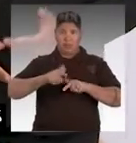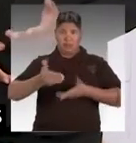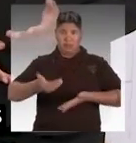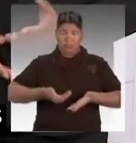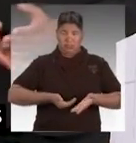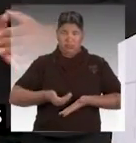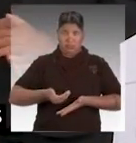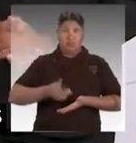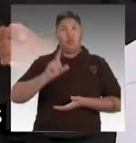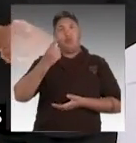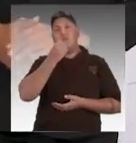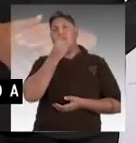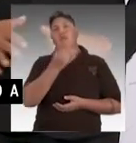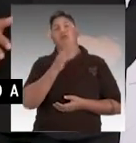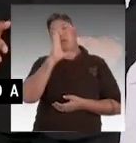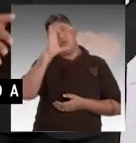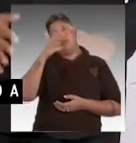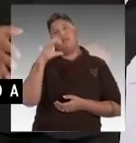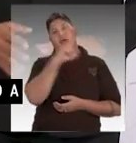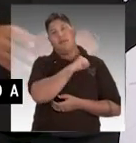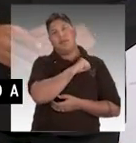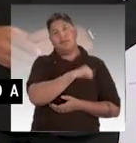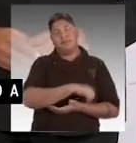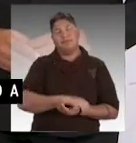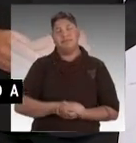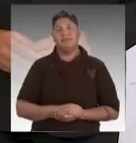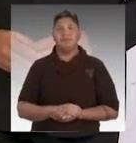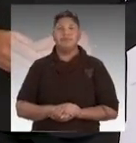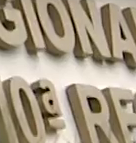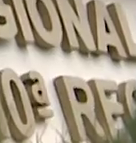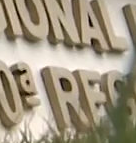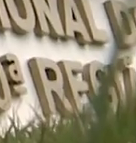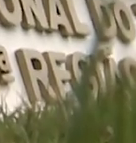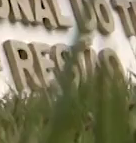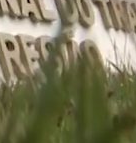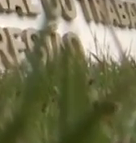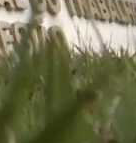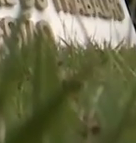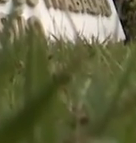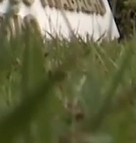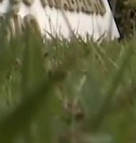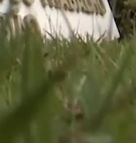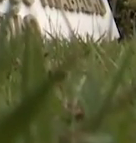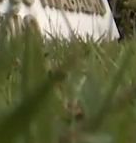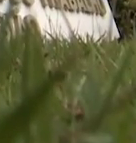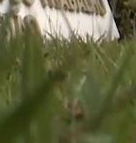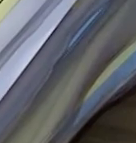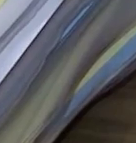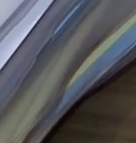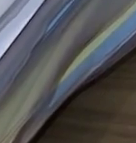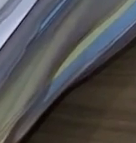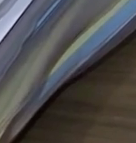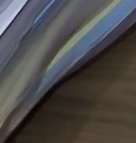trabalhador. Um dos benefícios é a resolução rápida de conflitos.